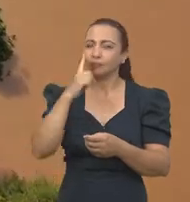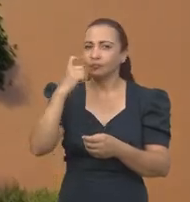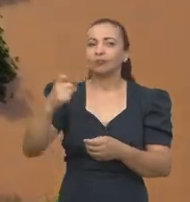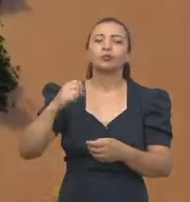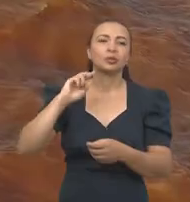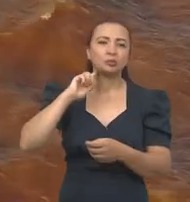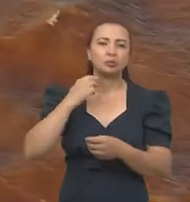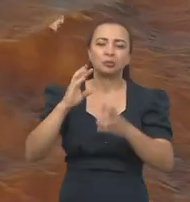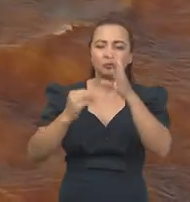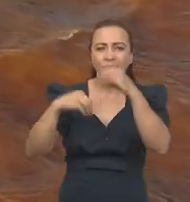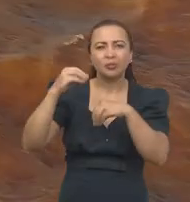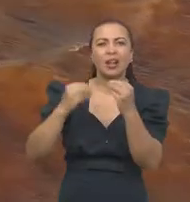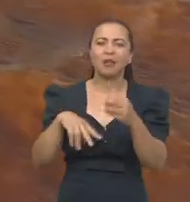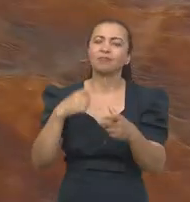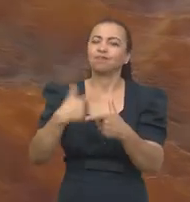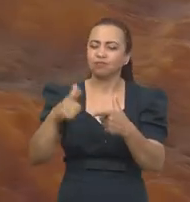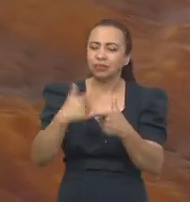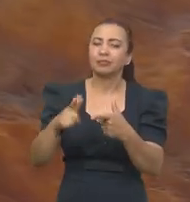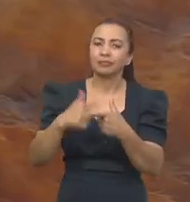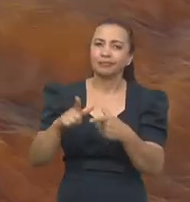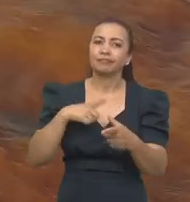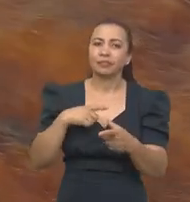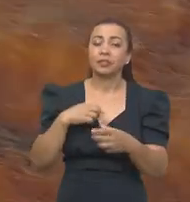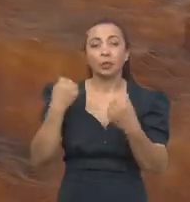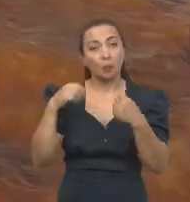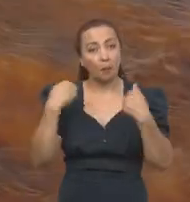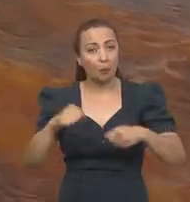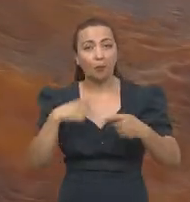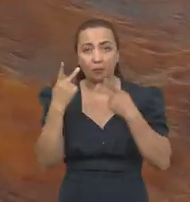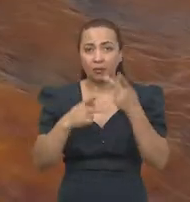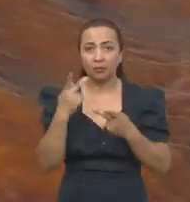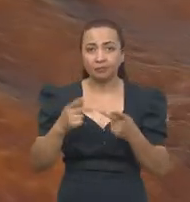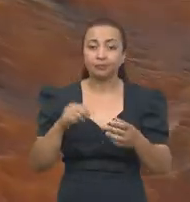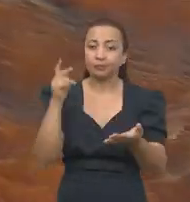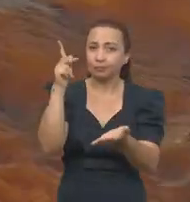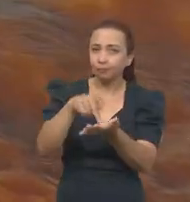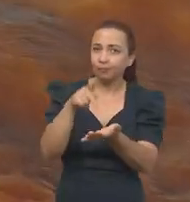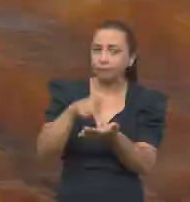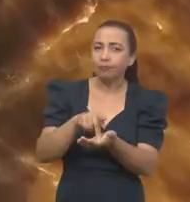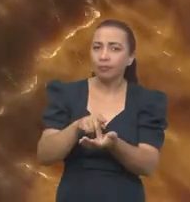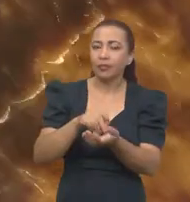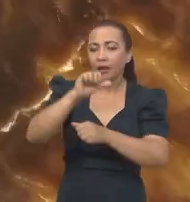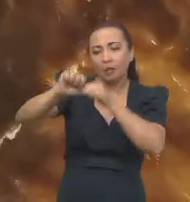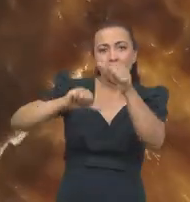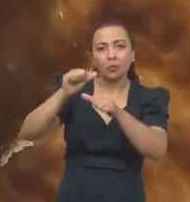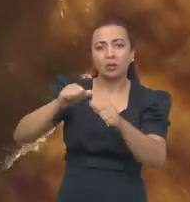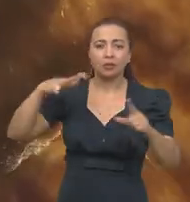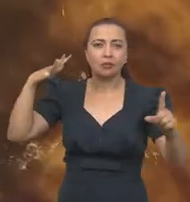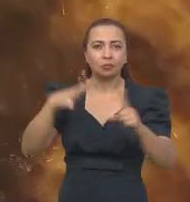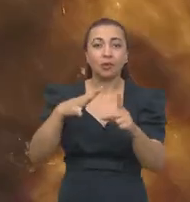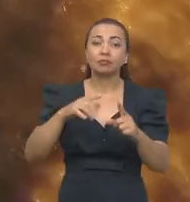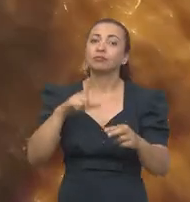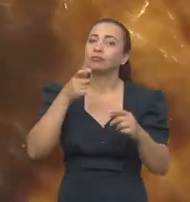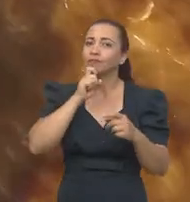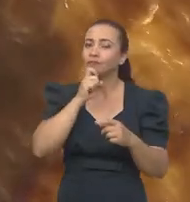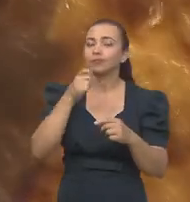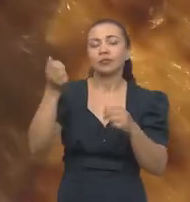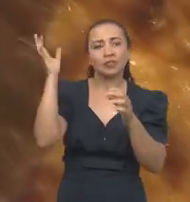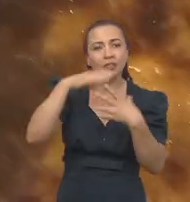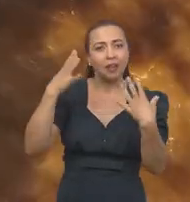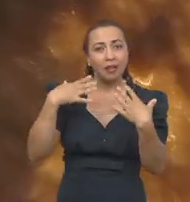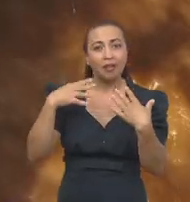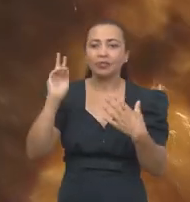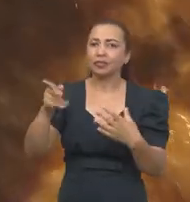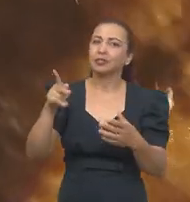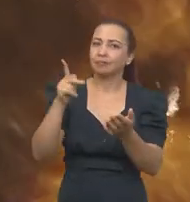GEL problema né então isso já é uma grande tendência aí que a gente pode falar e realmente aqui o impacto das mudanças climáticas já